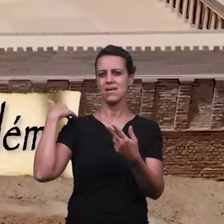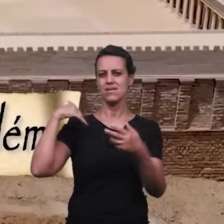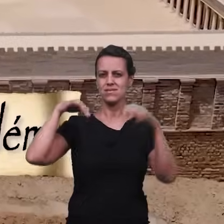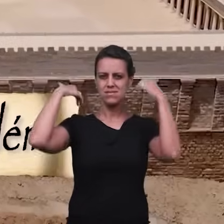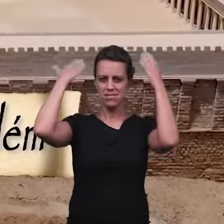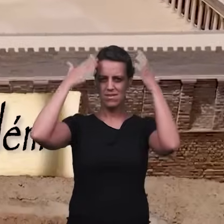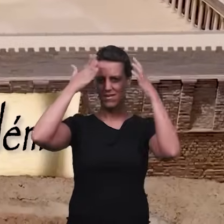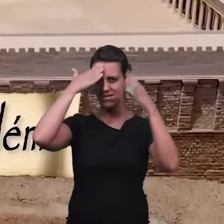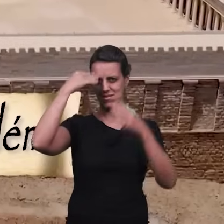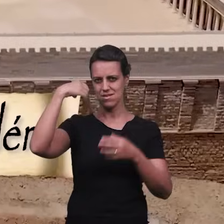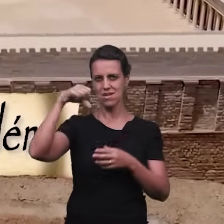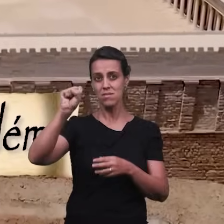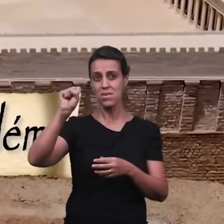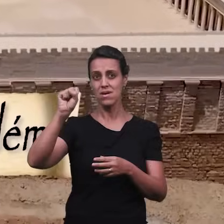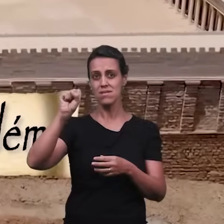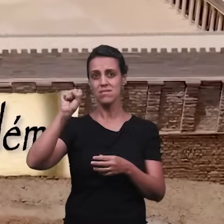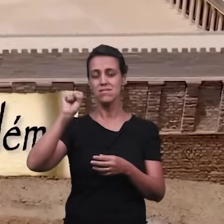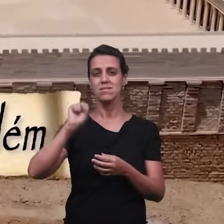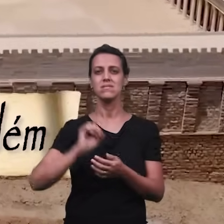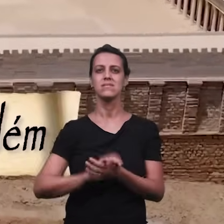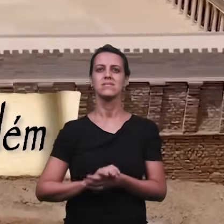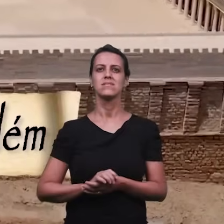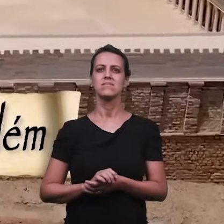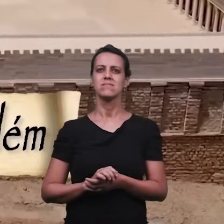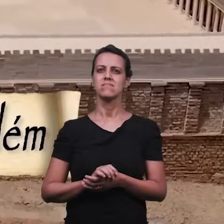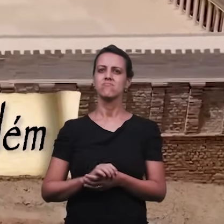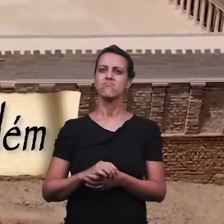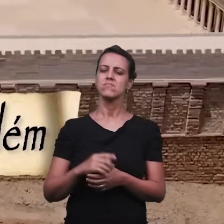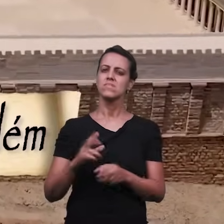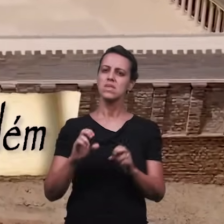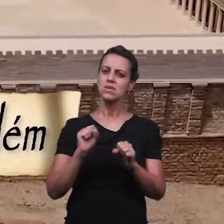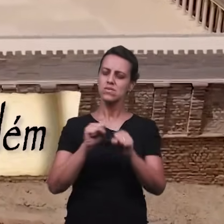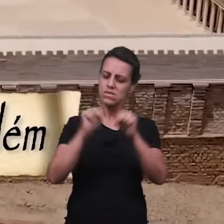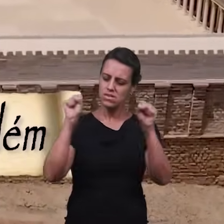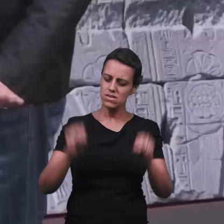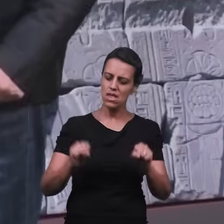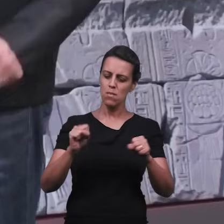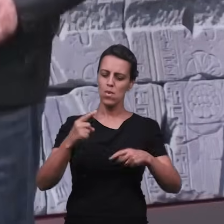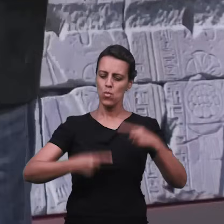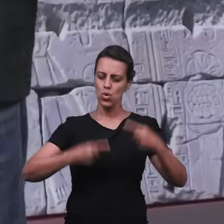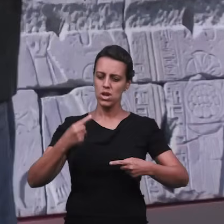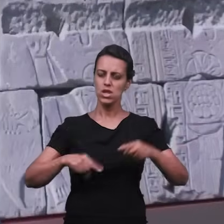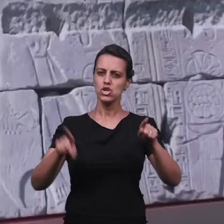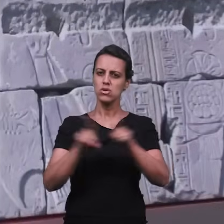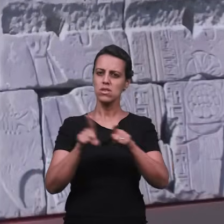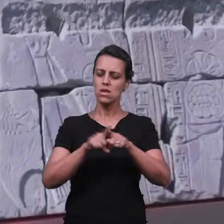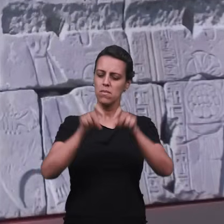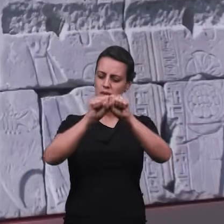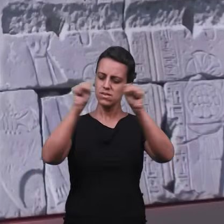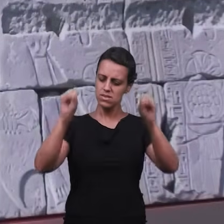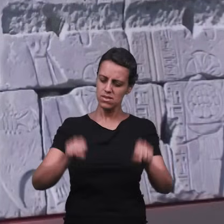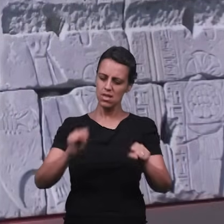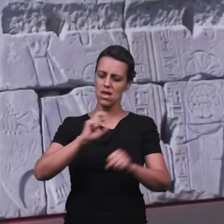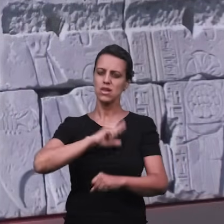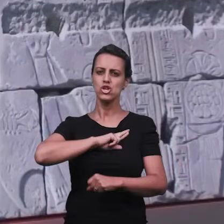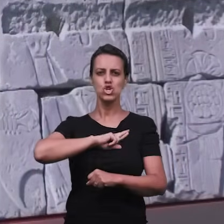Foi restaurado o sistema político e religioso do povo de Israel. Nesse período,